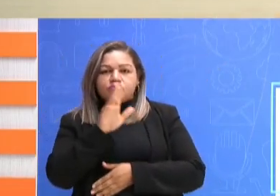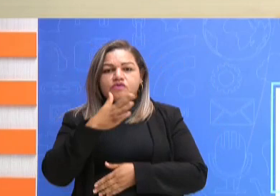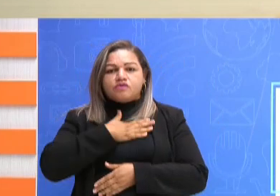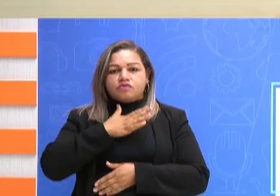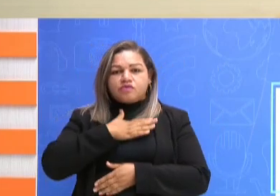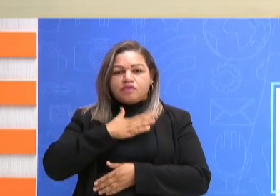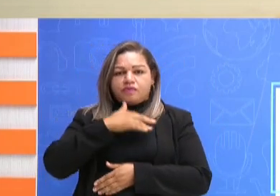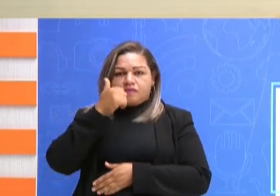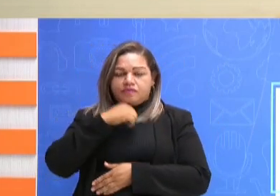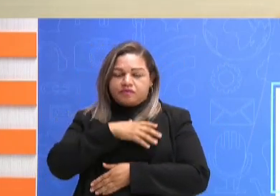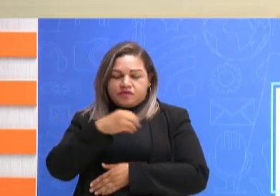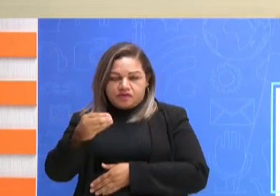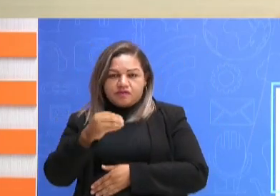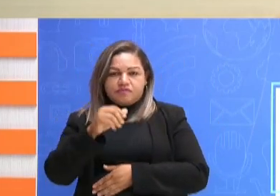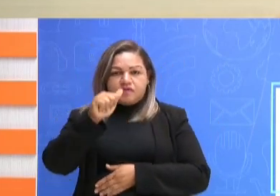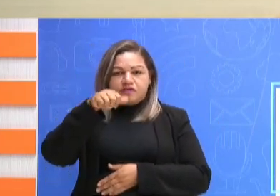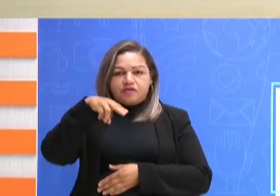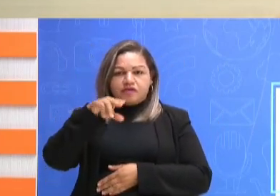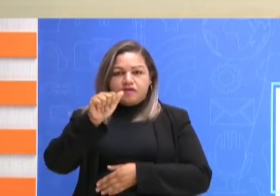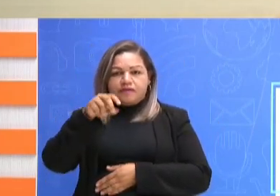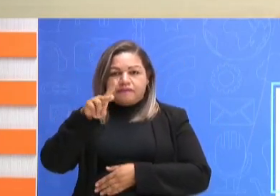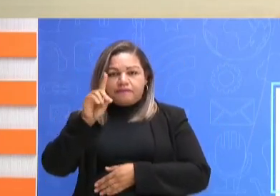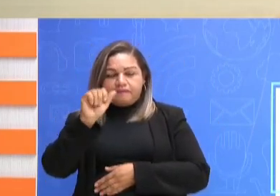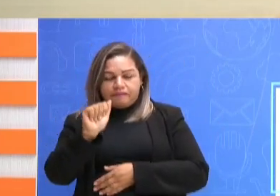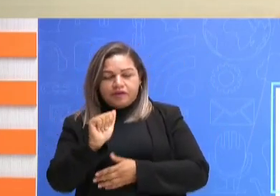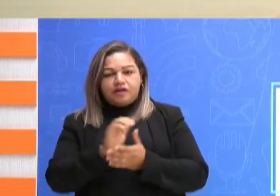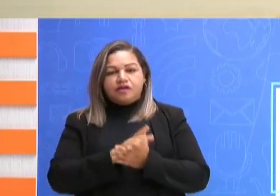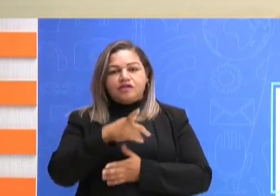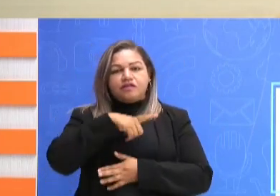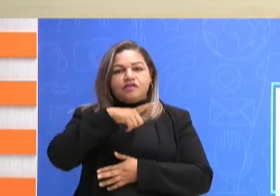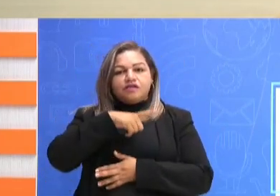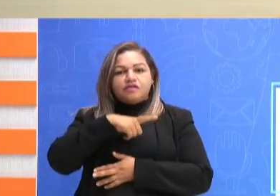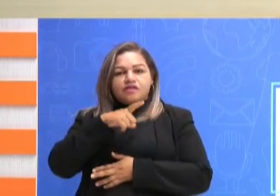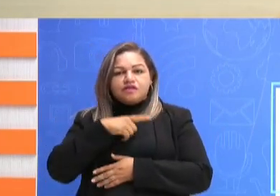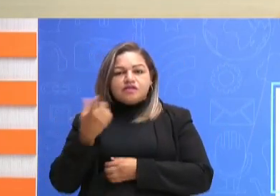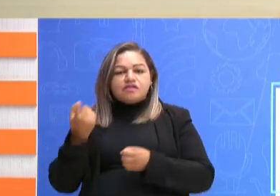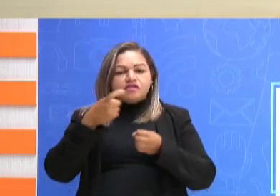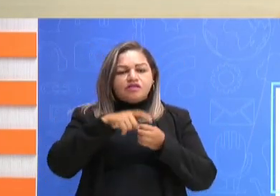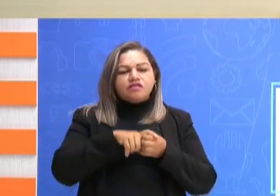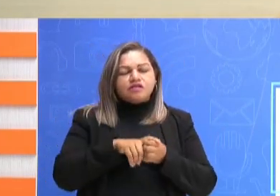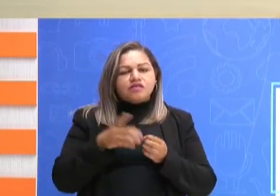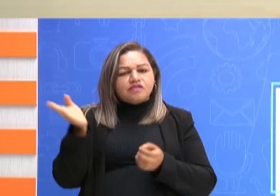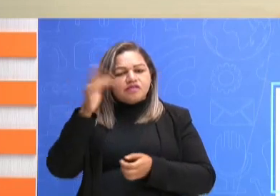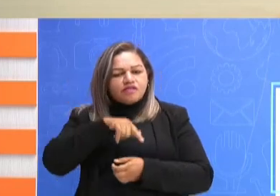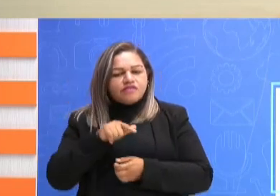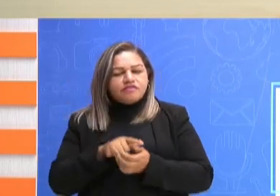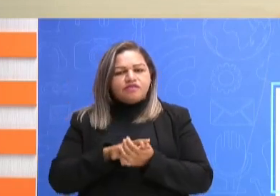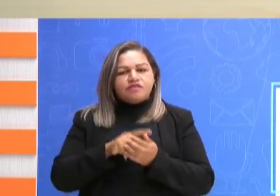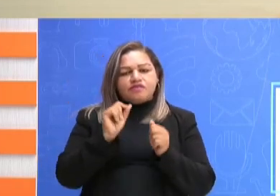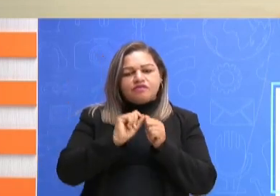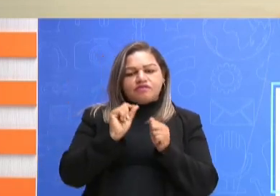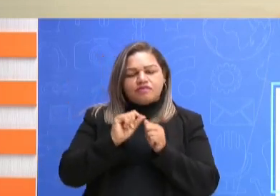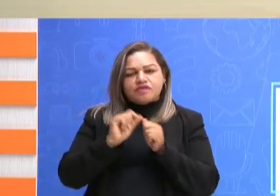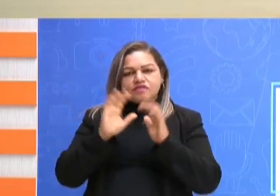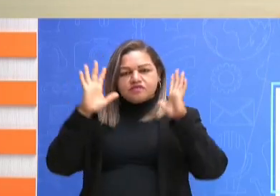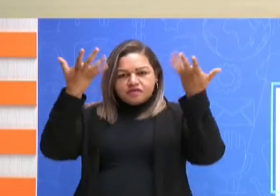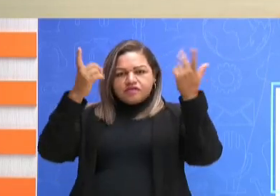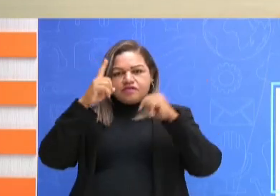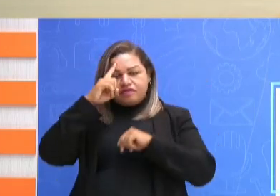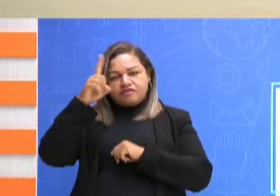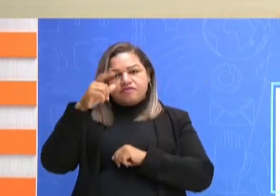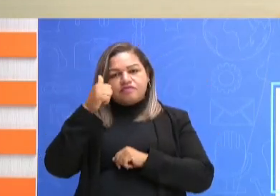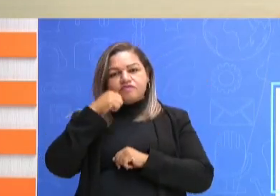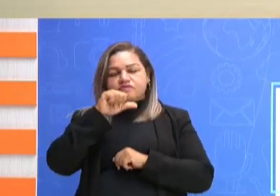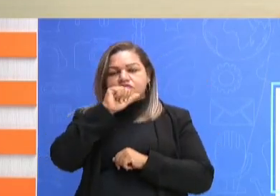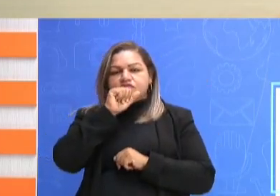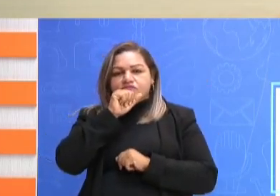tem tomado a frente de tudo isso e tem vindo para cá para tomar essa frente e fazer a festa das mães. Contando